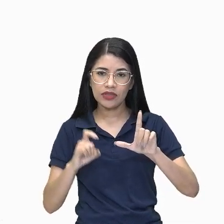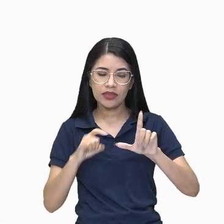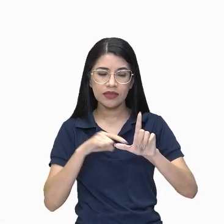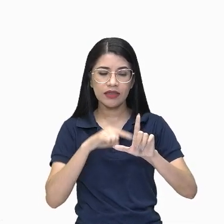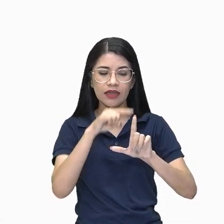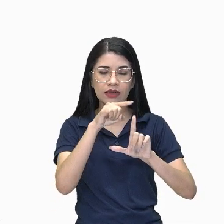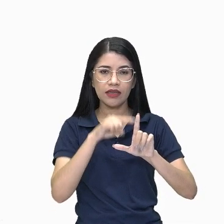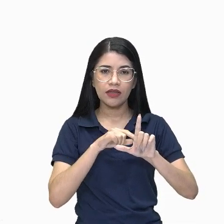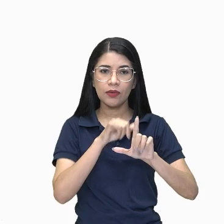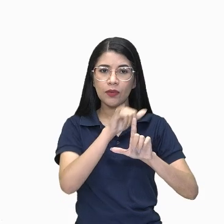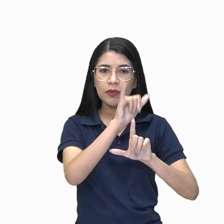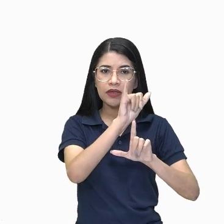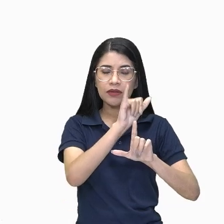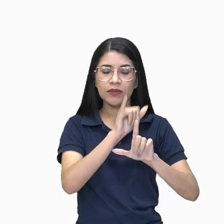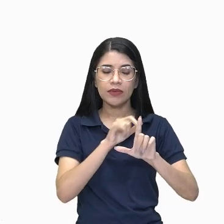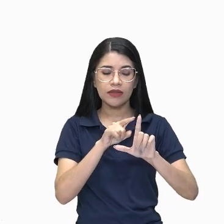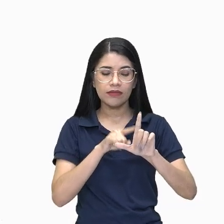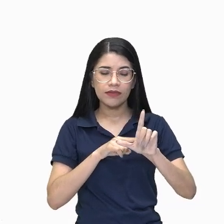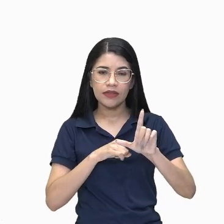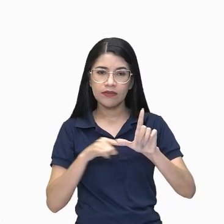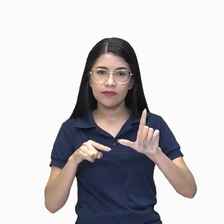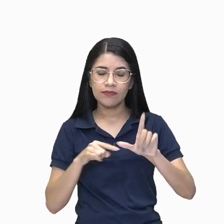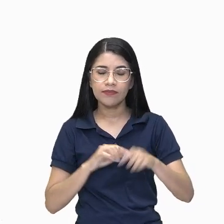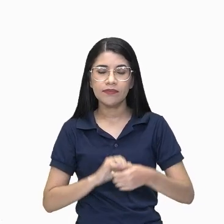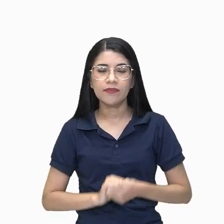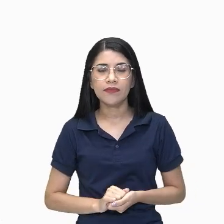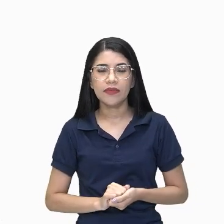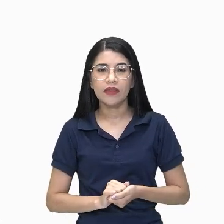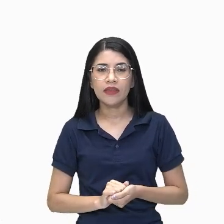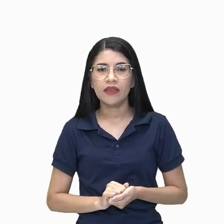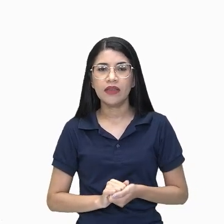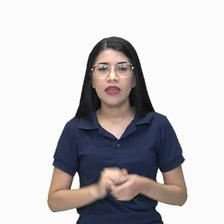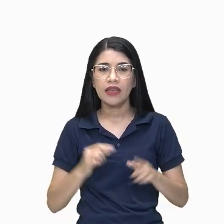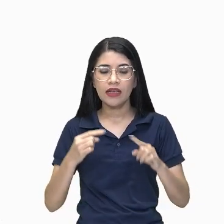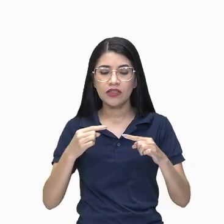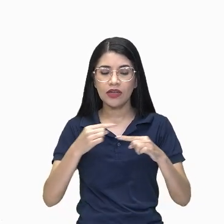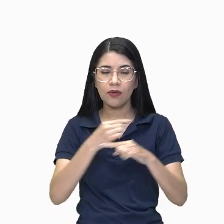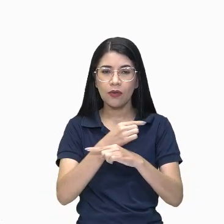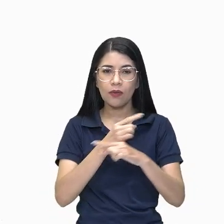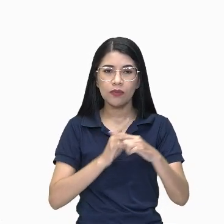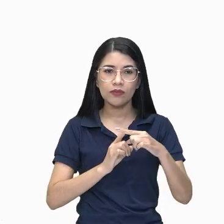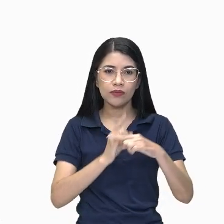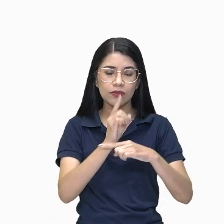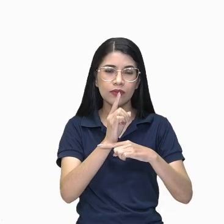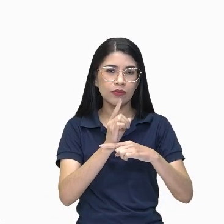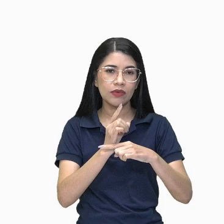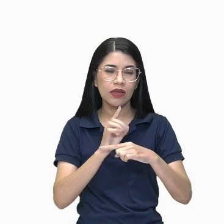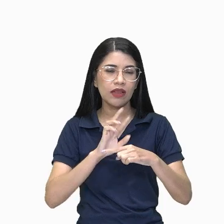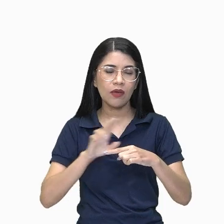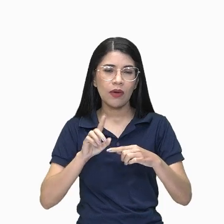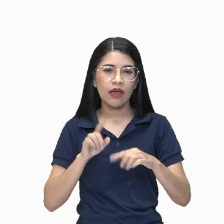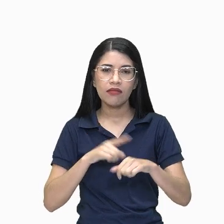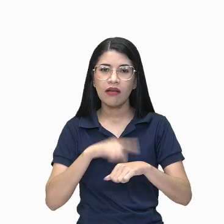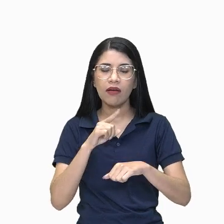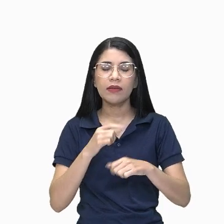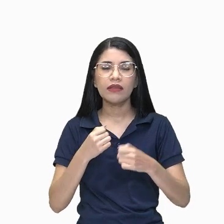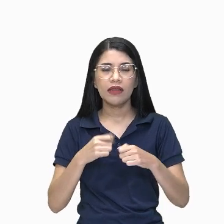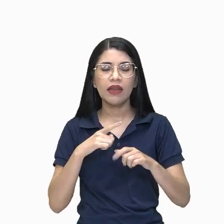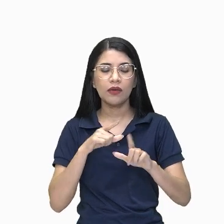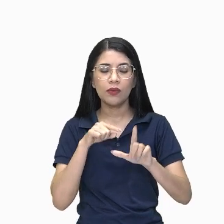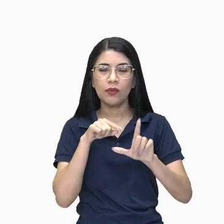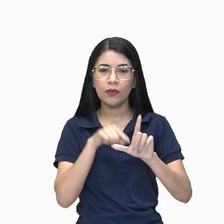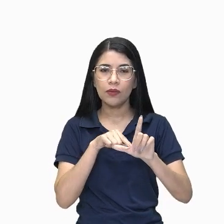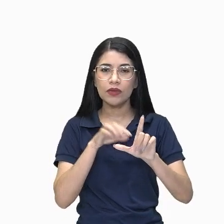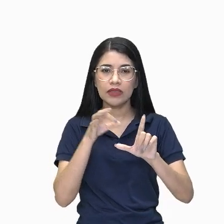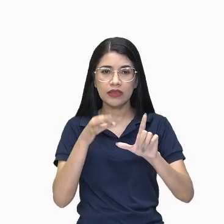eles se cruzam na origem das coordenadas, ou seja, eles não vão surgir assim, pá, do acaso. Não, vai ter um ponto de partida